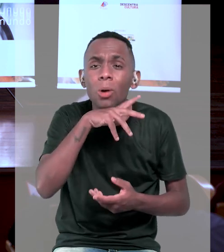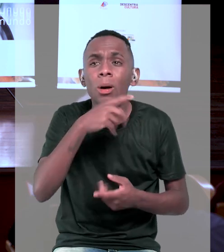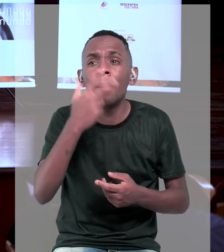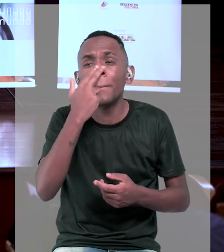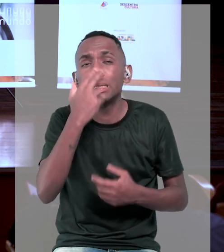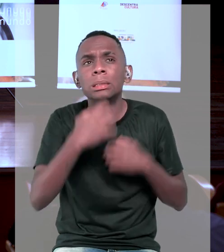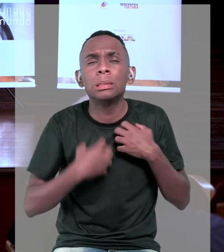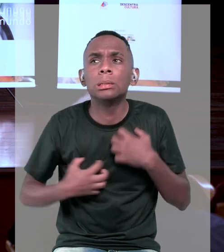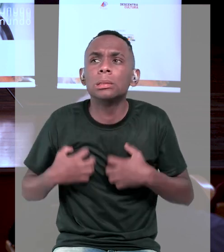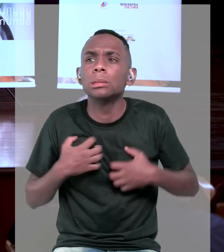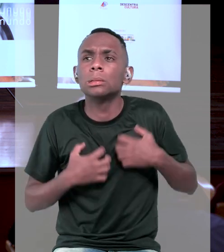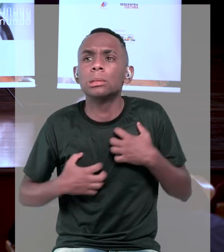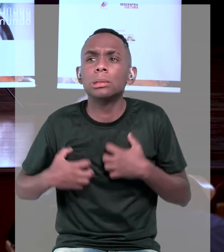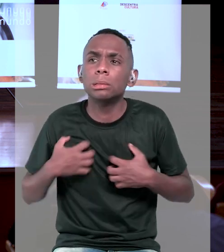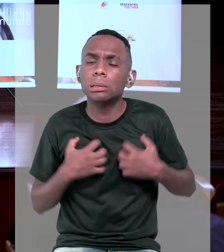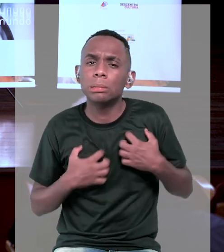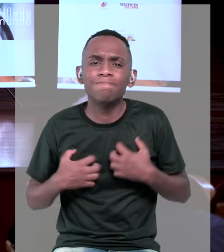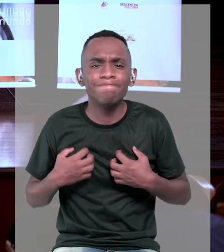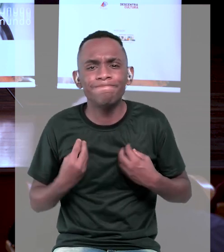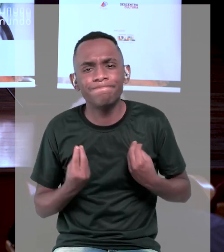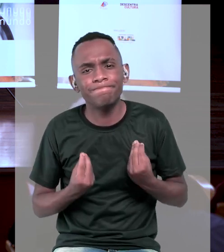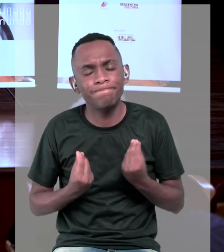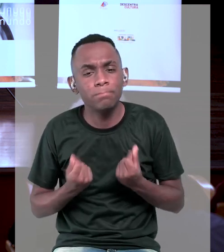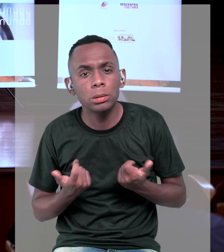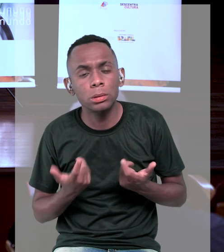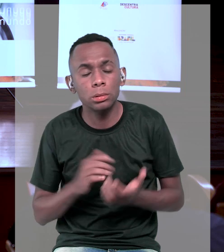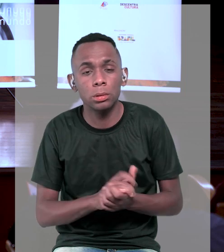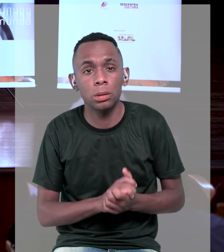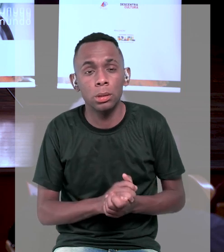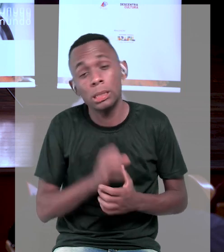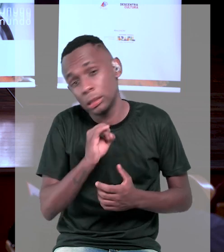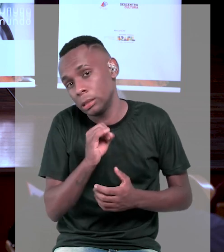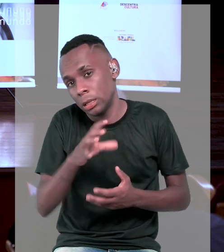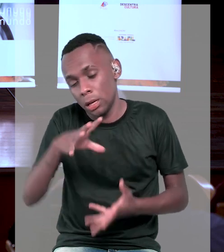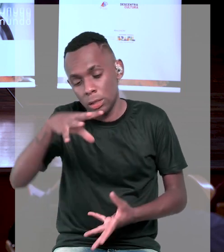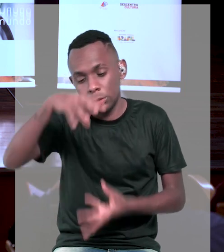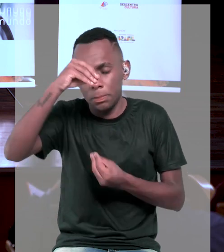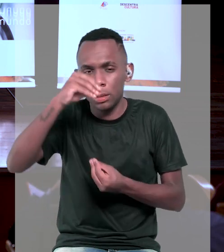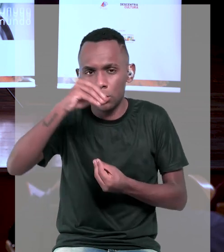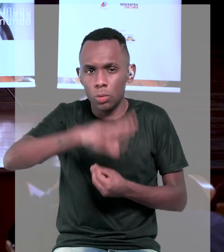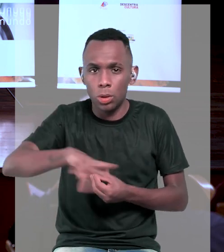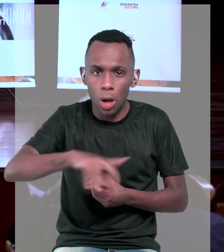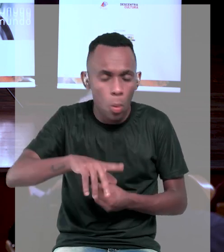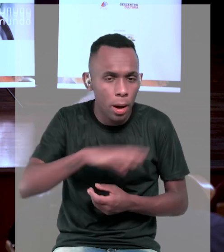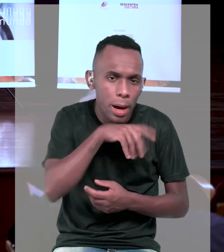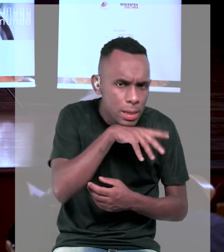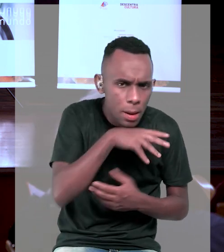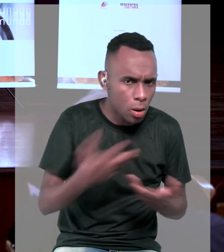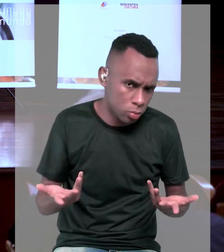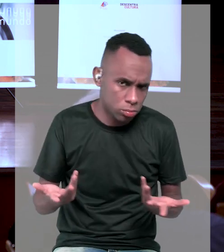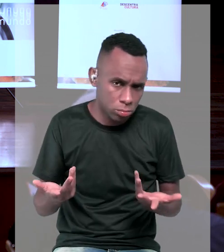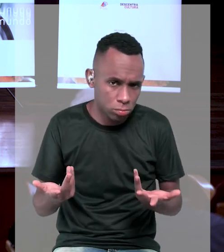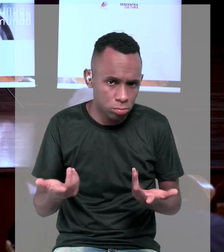certo ruído, porque, afinal de contas, se é espírito, não é animal, e se é animal, não há de